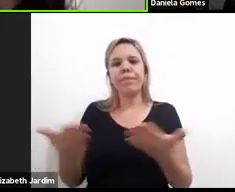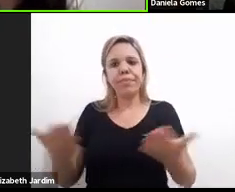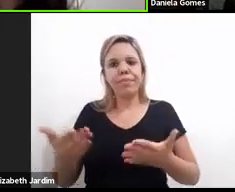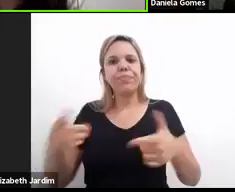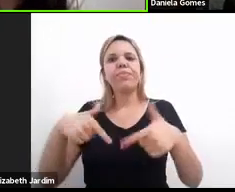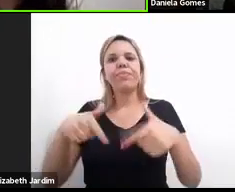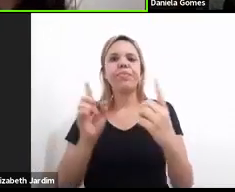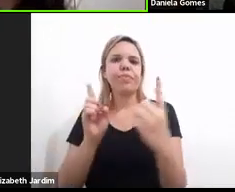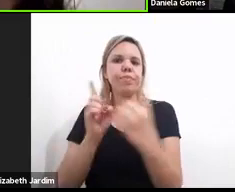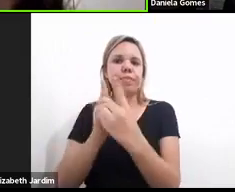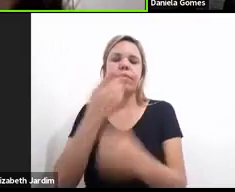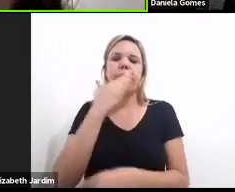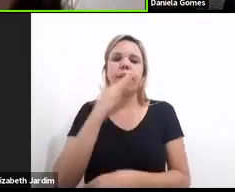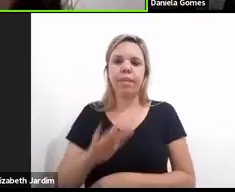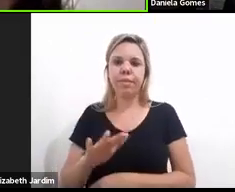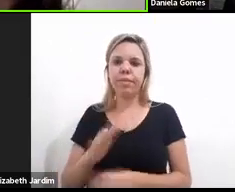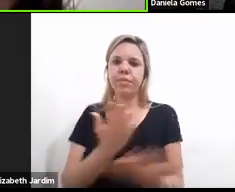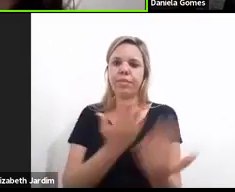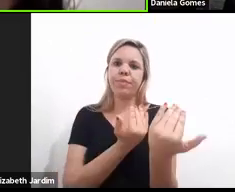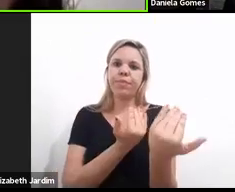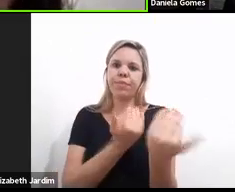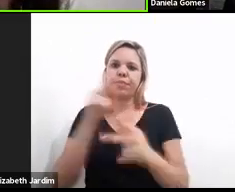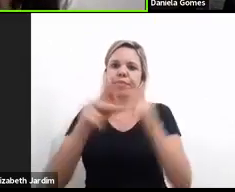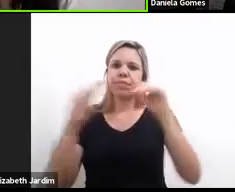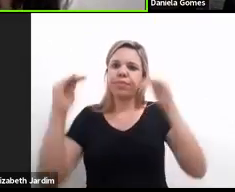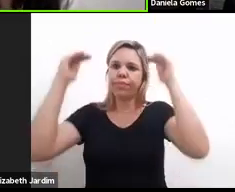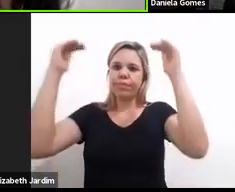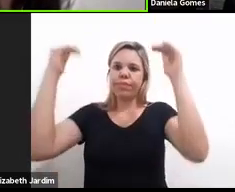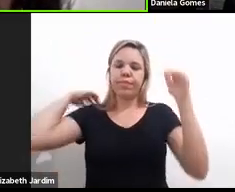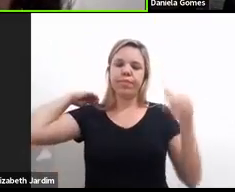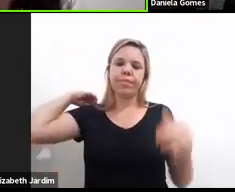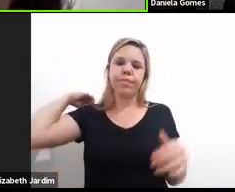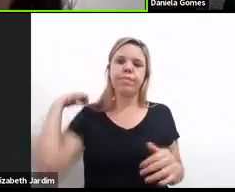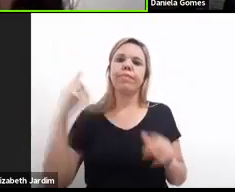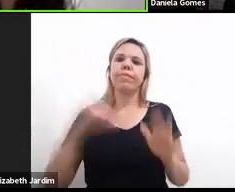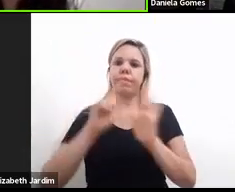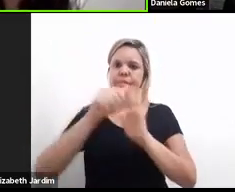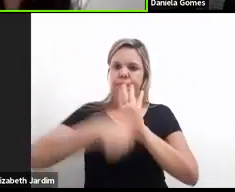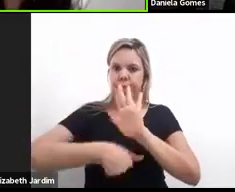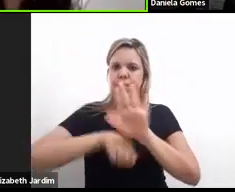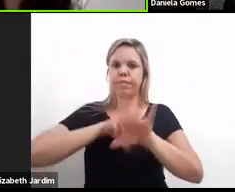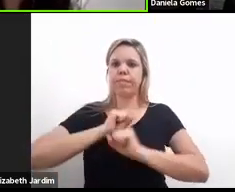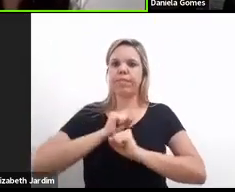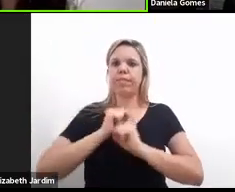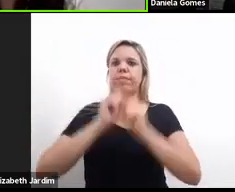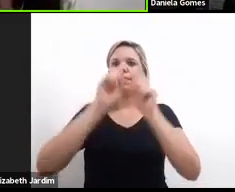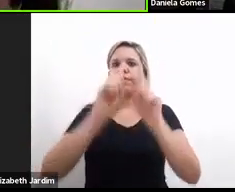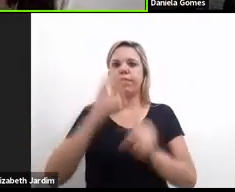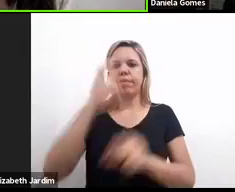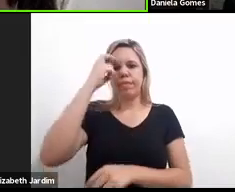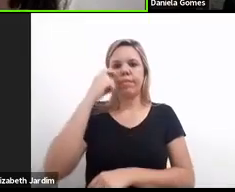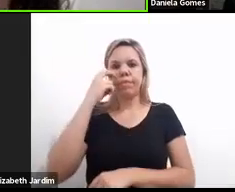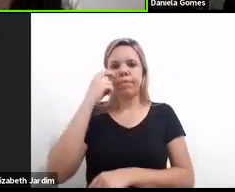atende crianças, jovens, adultos com síndrome de Down e deficiência intelectual.